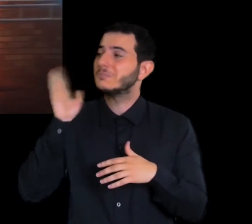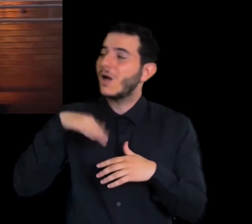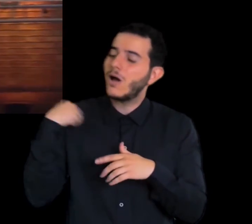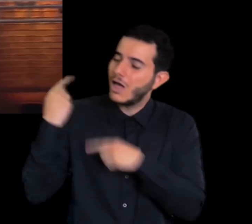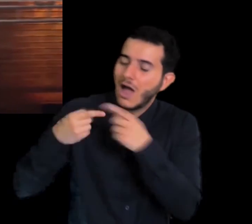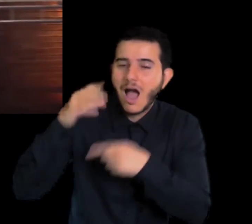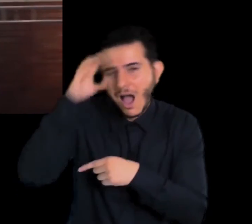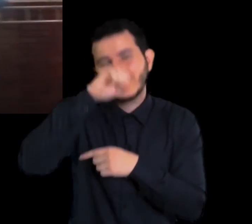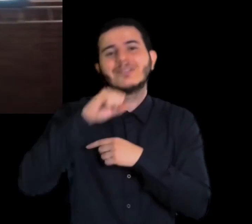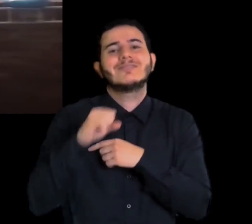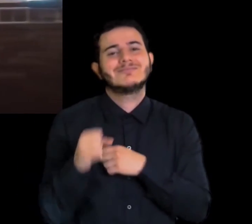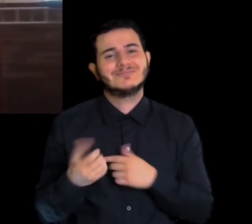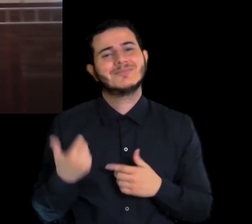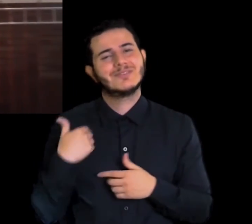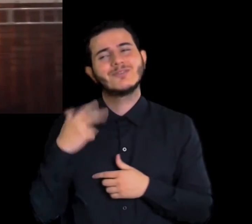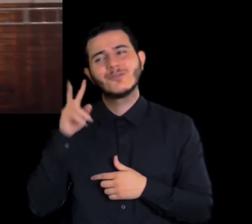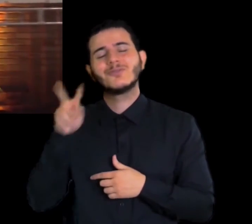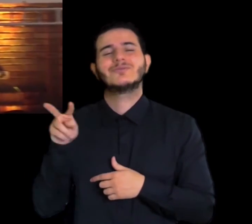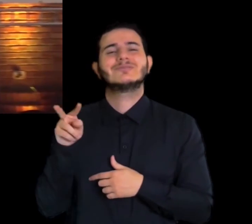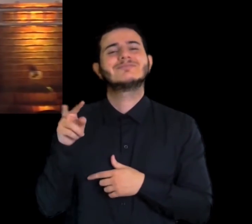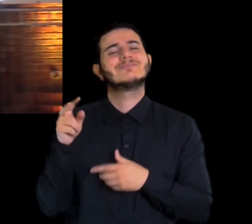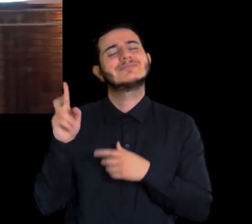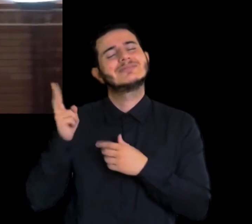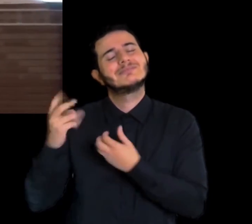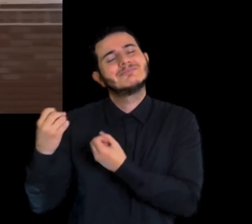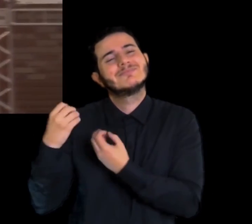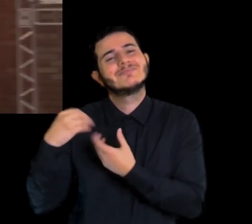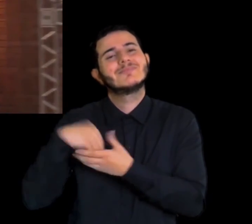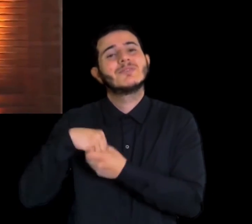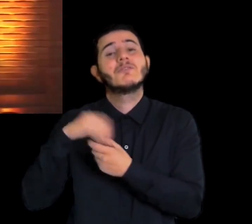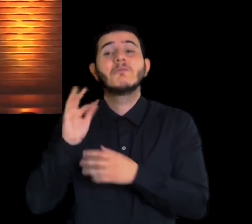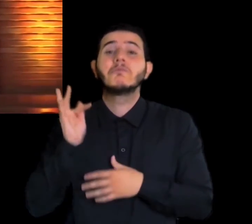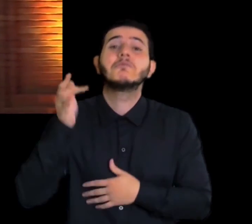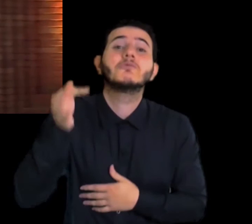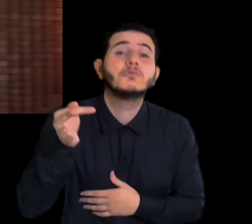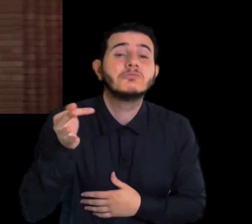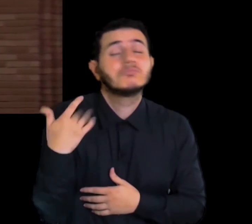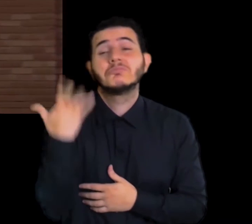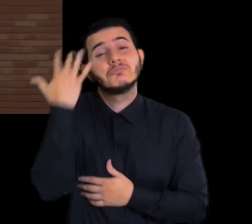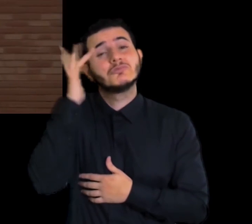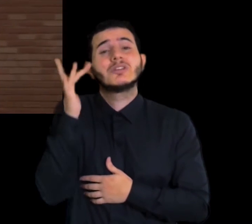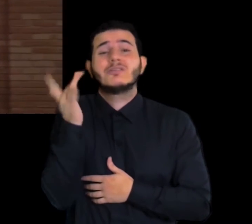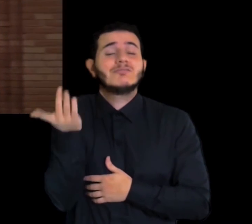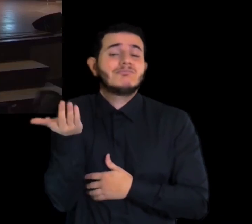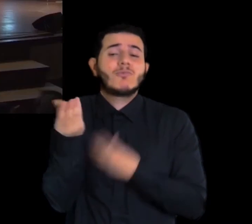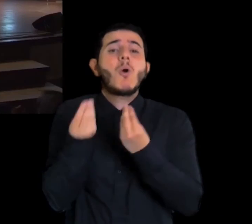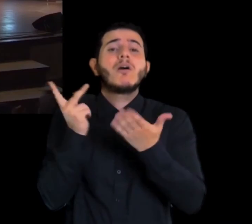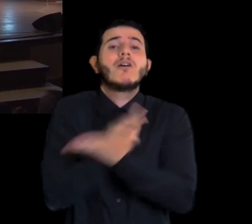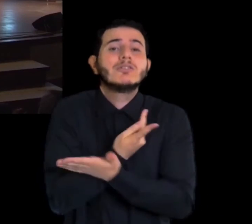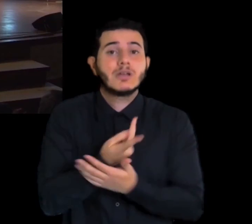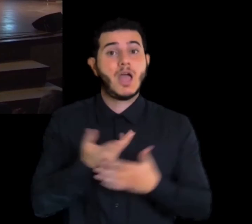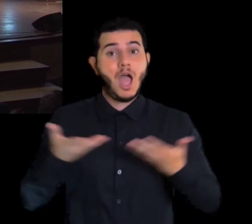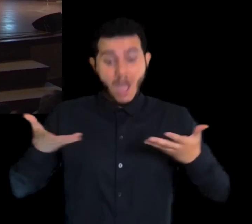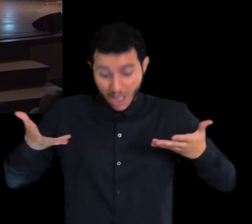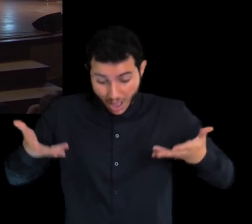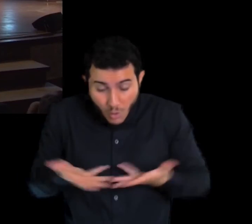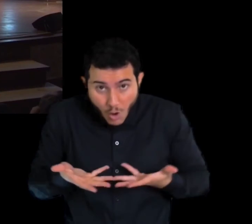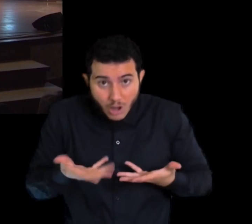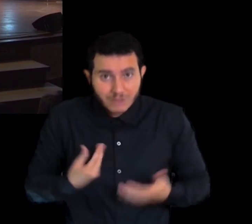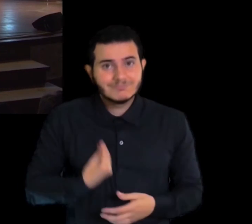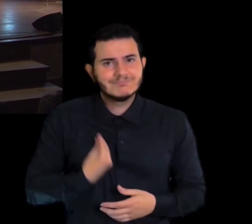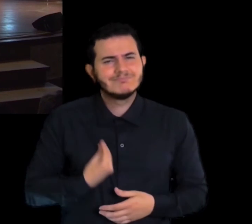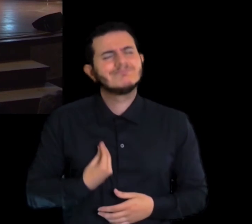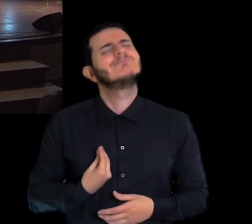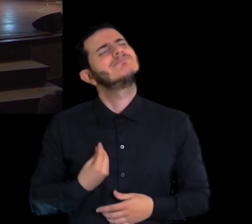eu ouvi isso de uma mestra que sempre me ensina muito. Futuro, não sei, é uma página em branco. Agora, no agora, o bicho